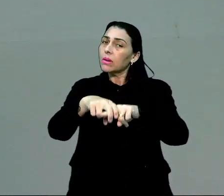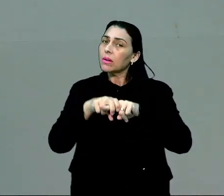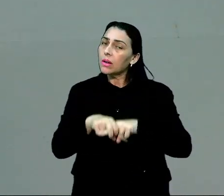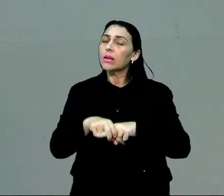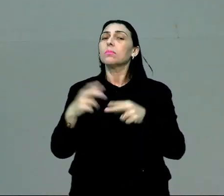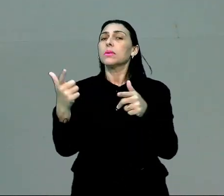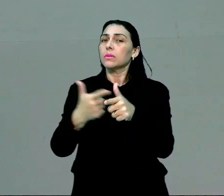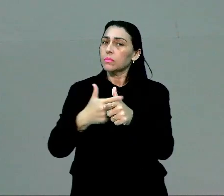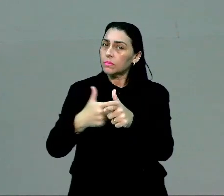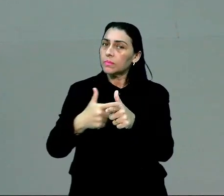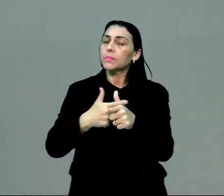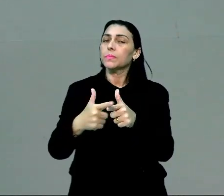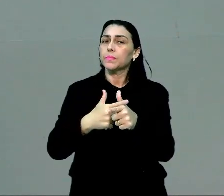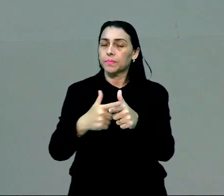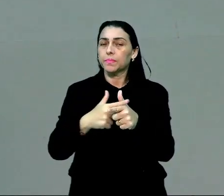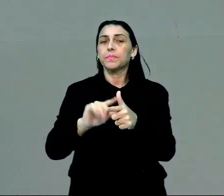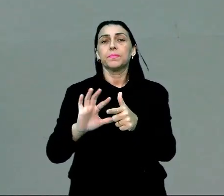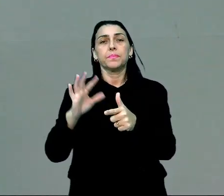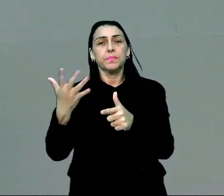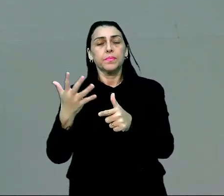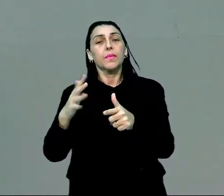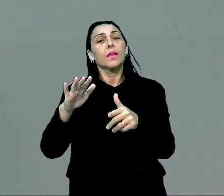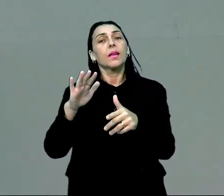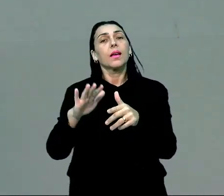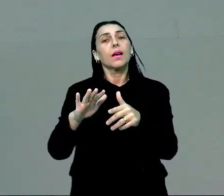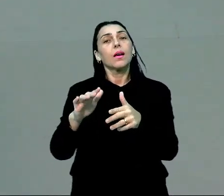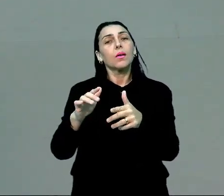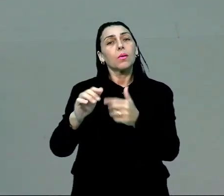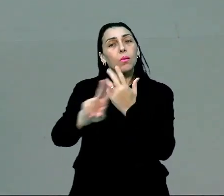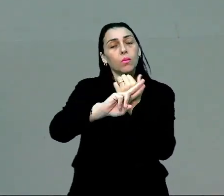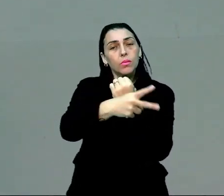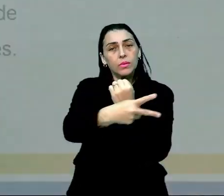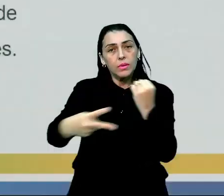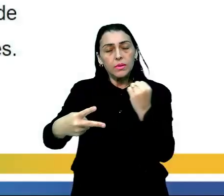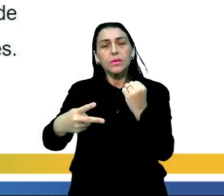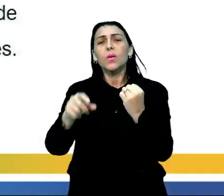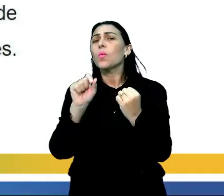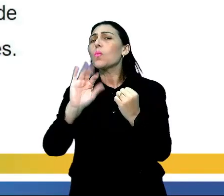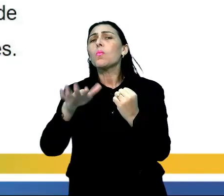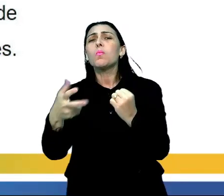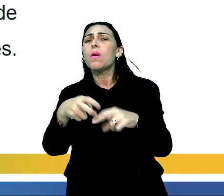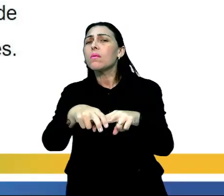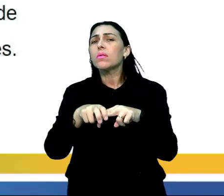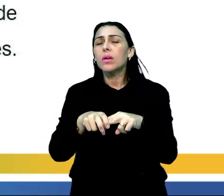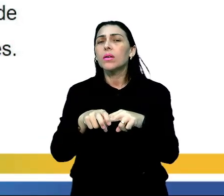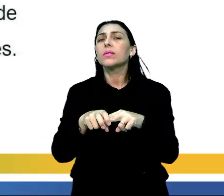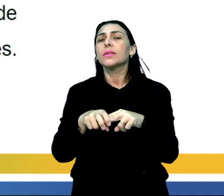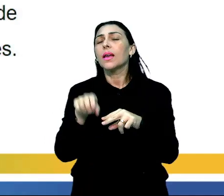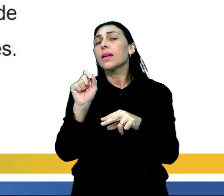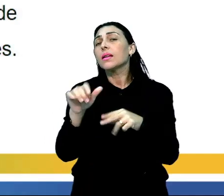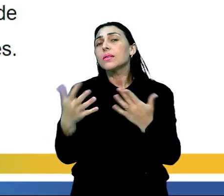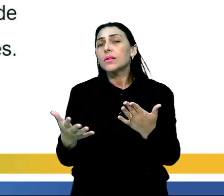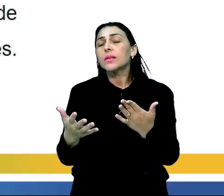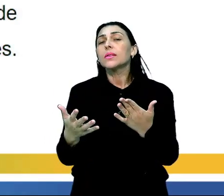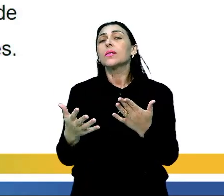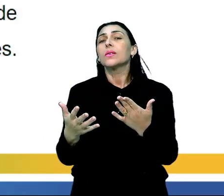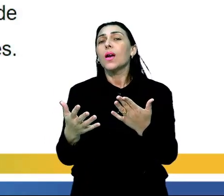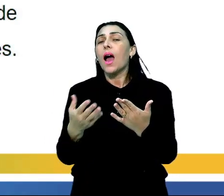para esses problemas, que geram determinadas consequências. E que causa é essa? A causa é